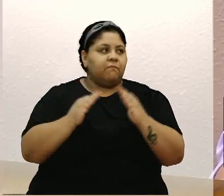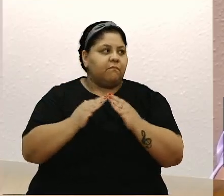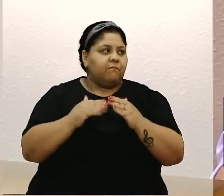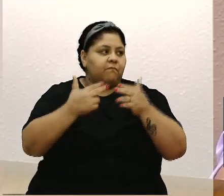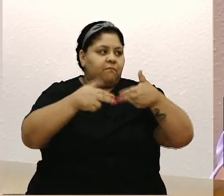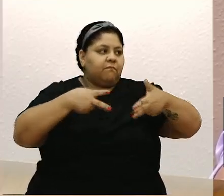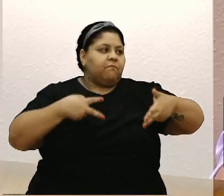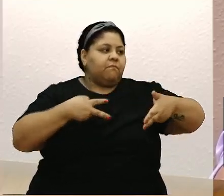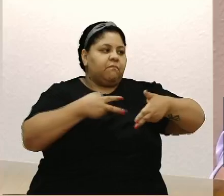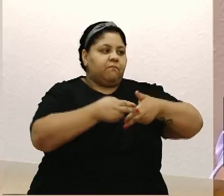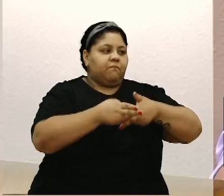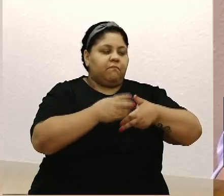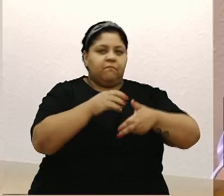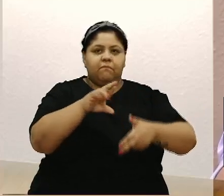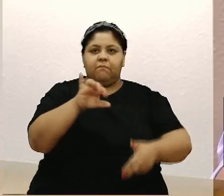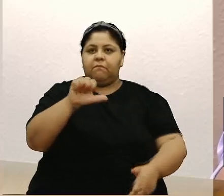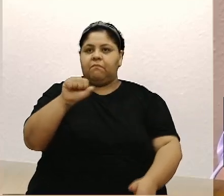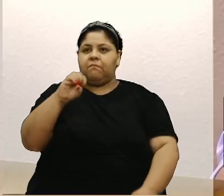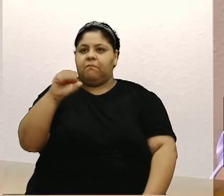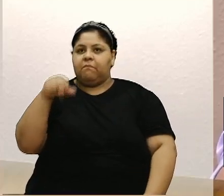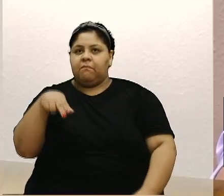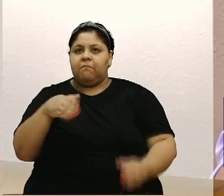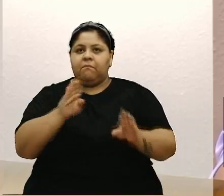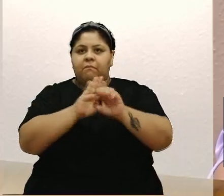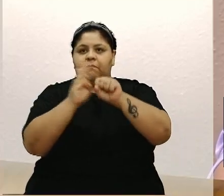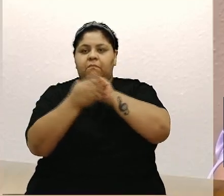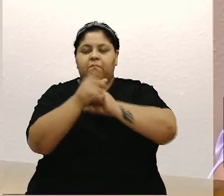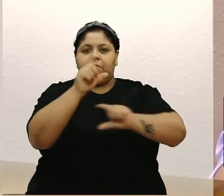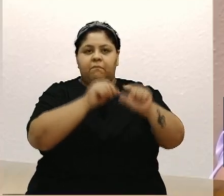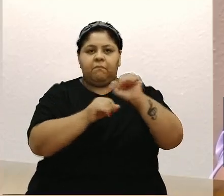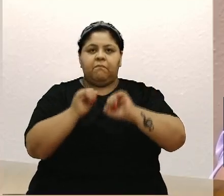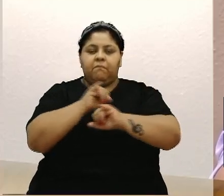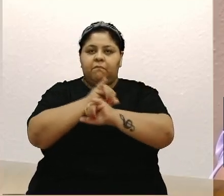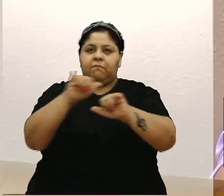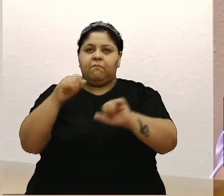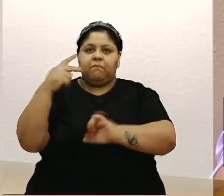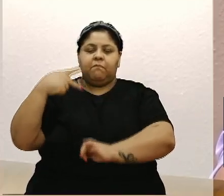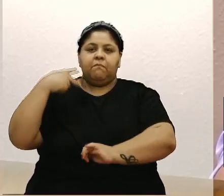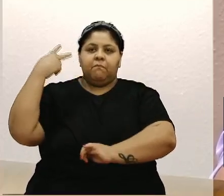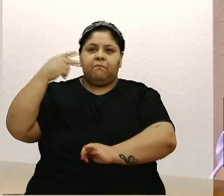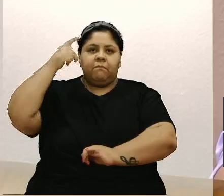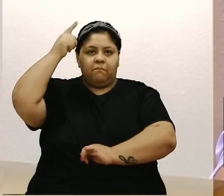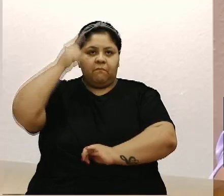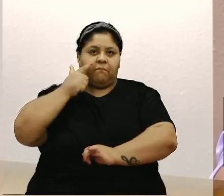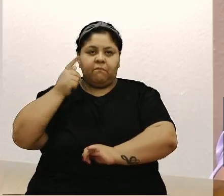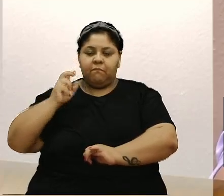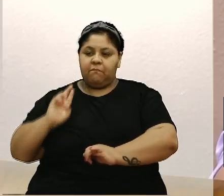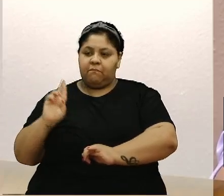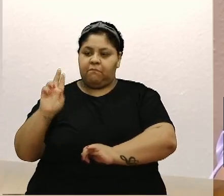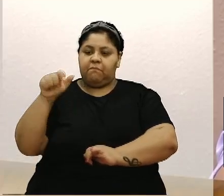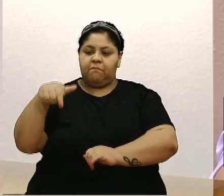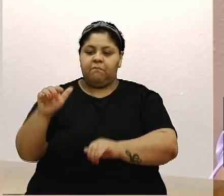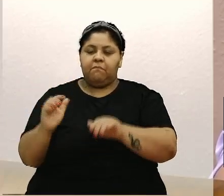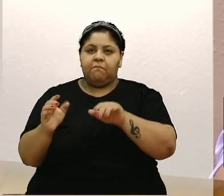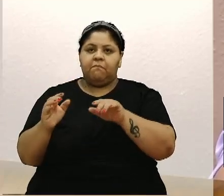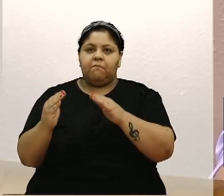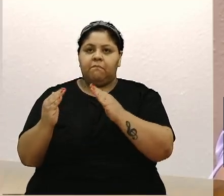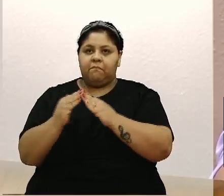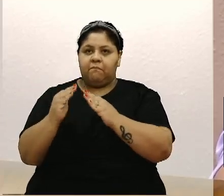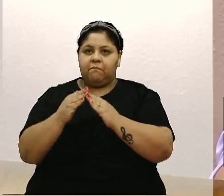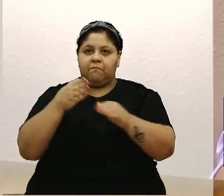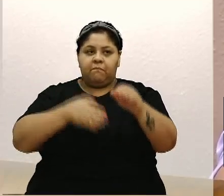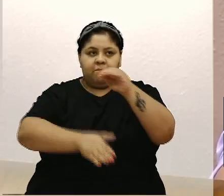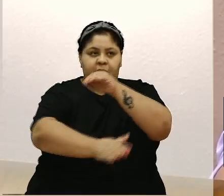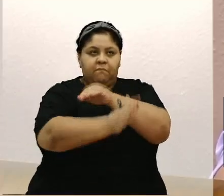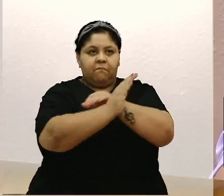inauguração do Super Crisan no bairro Cruzeiro. Informo que o vereador Lucas Carenato está em representação desta casa em viagem a